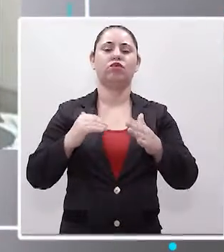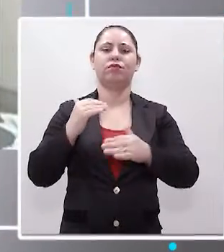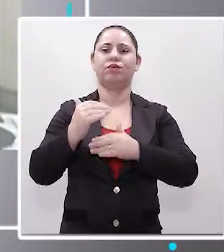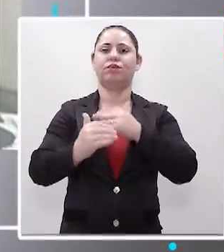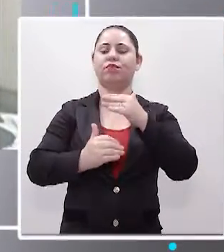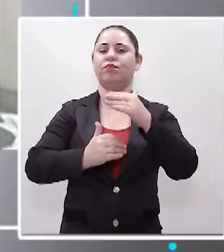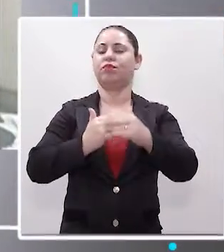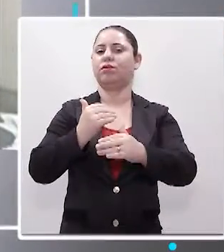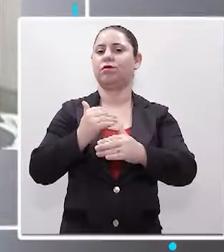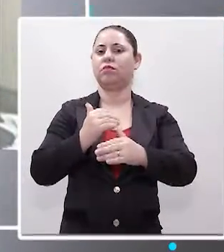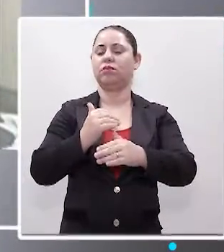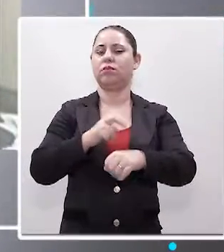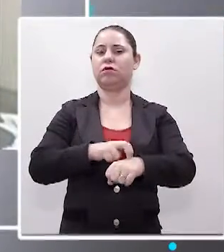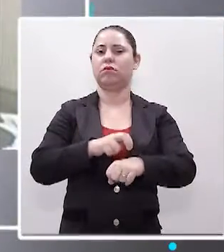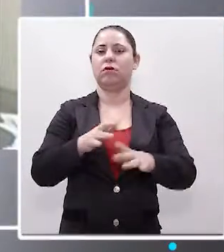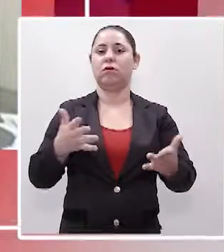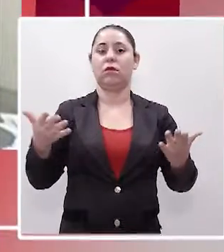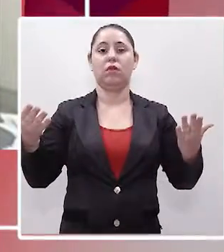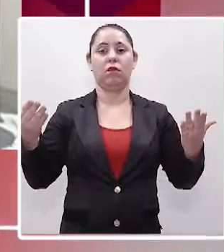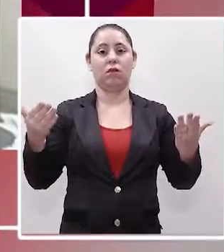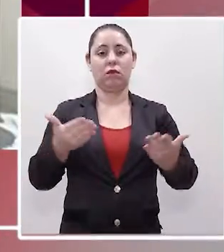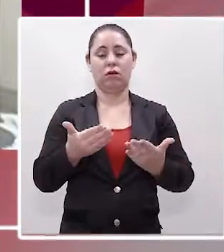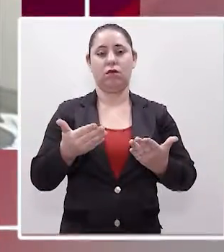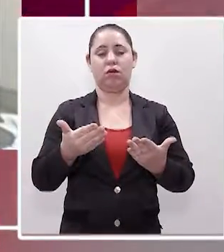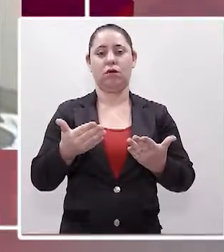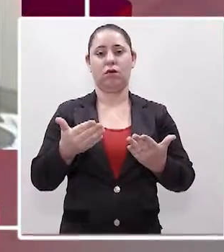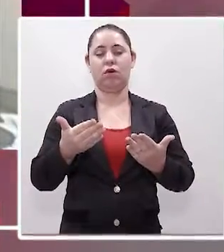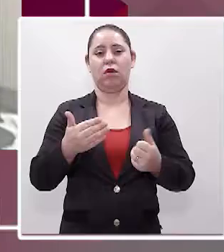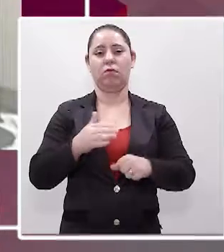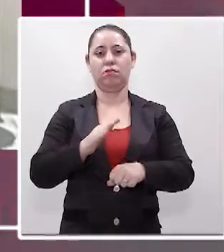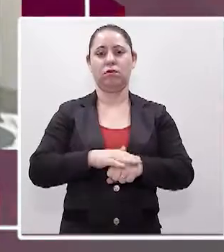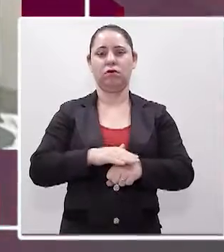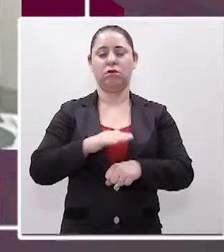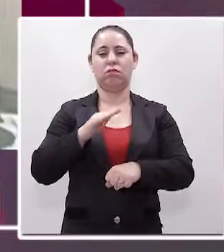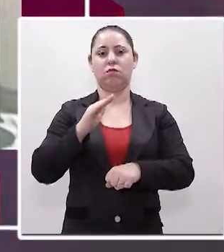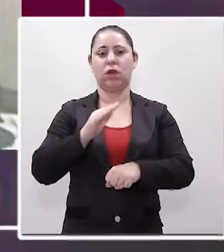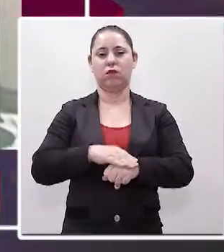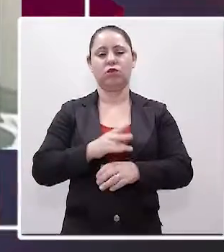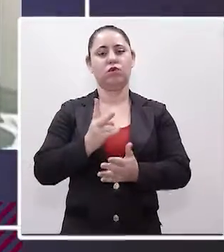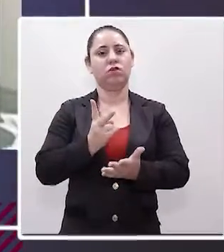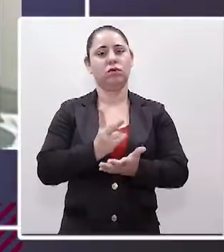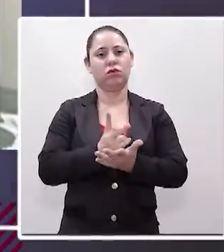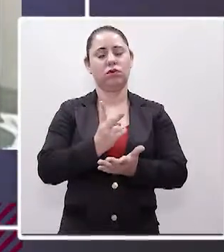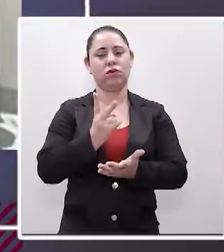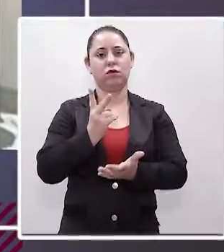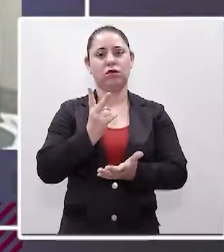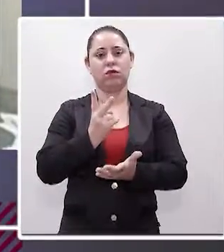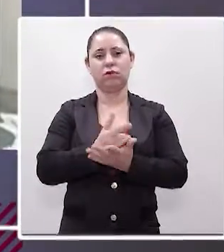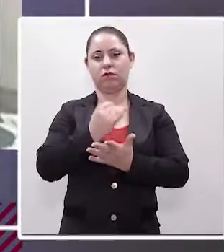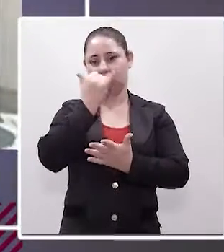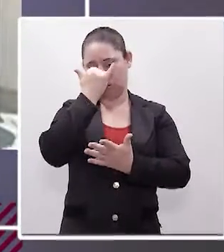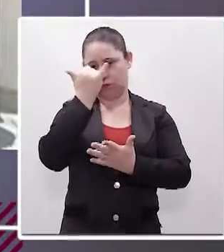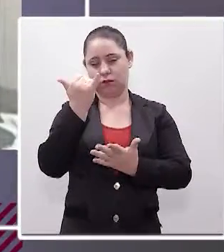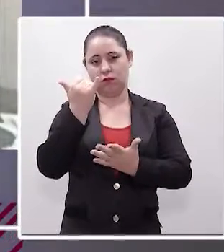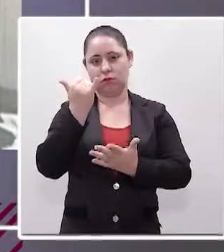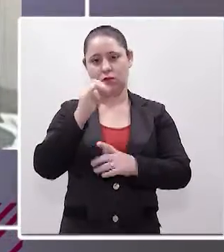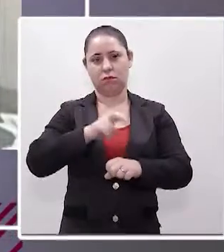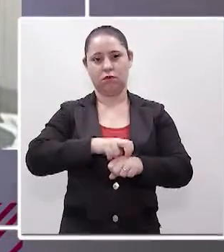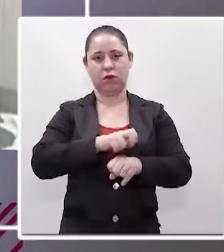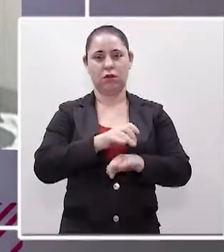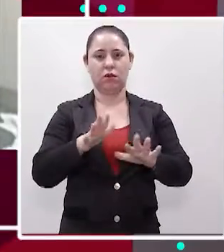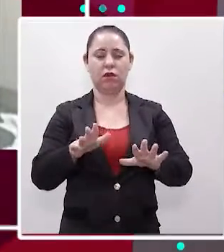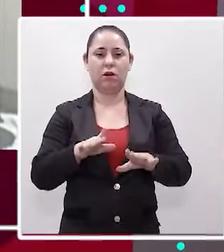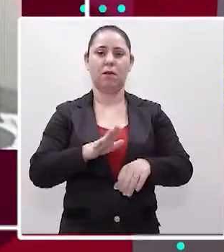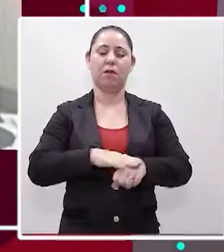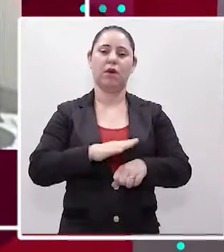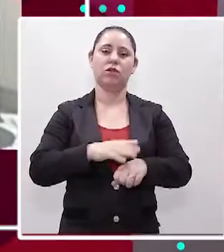projetando ao longo da pandemia. Agora passou, mas continuamos, infelizmente,